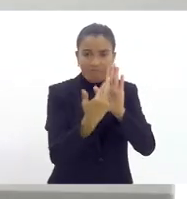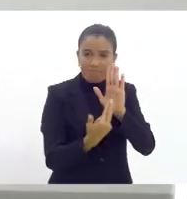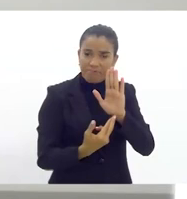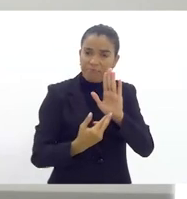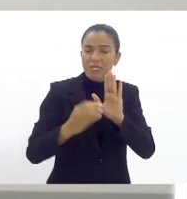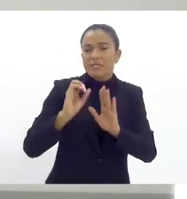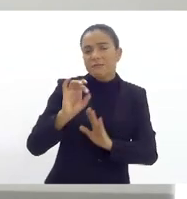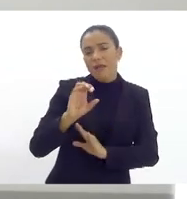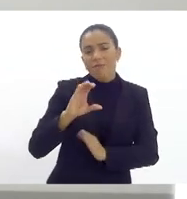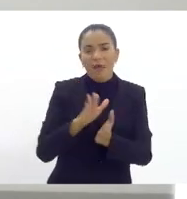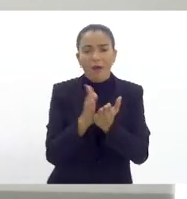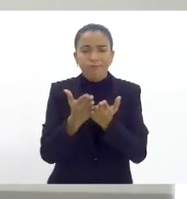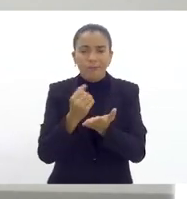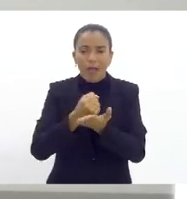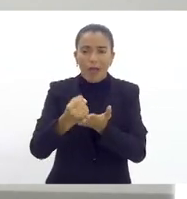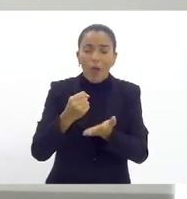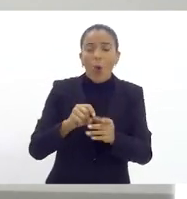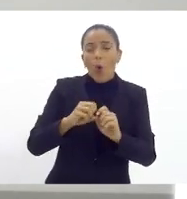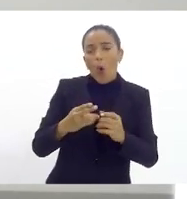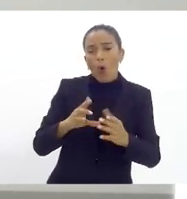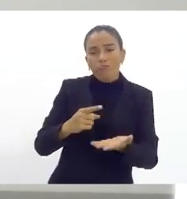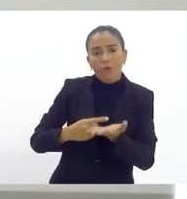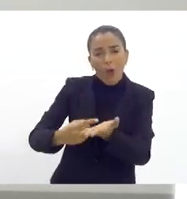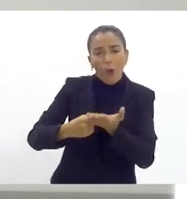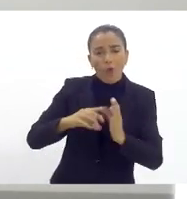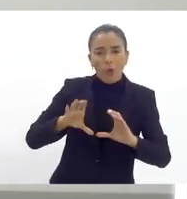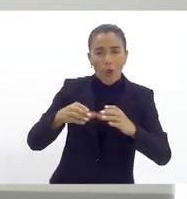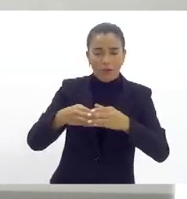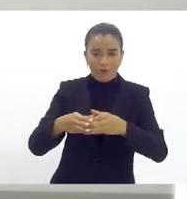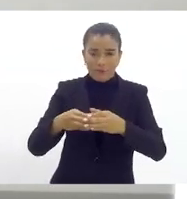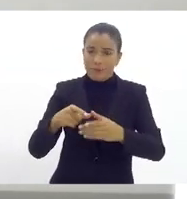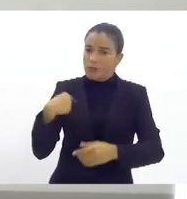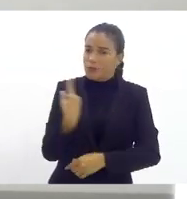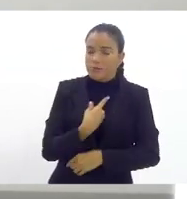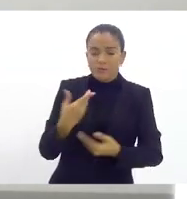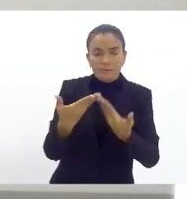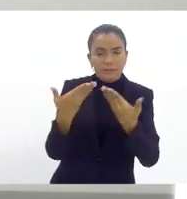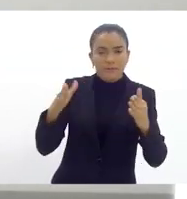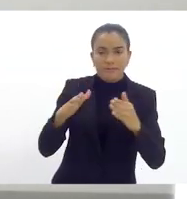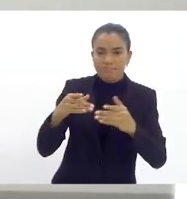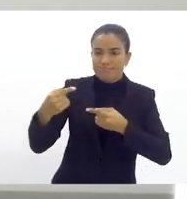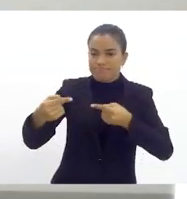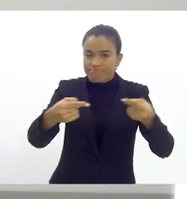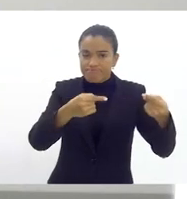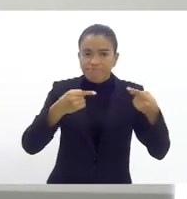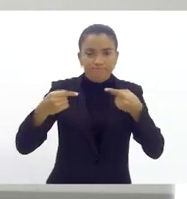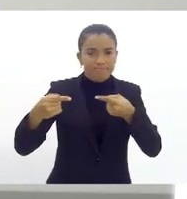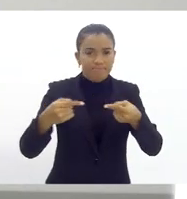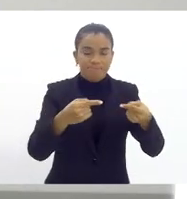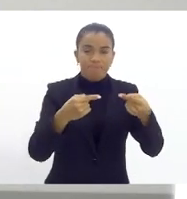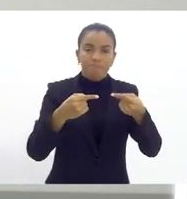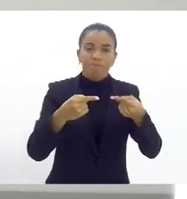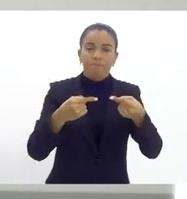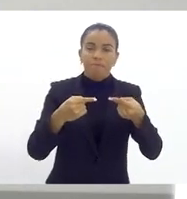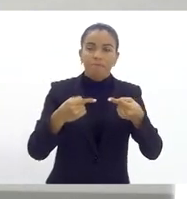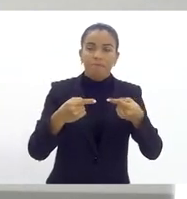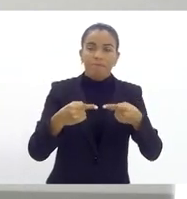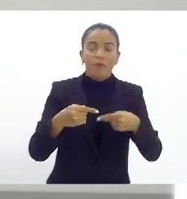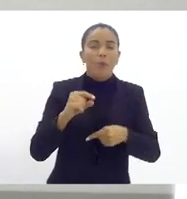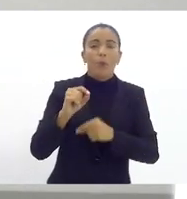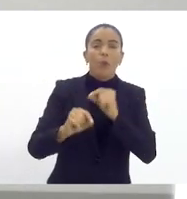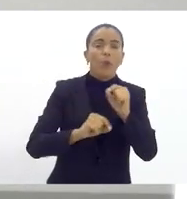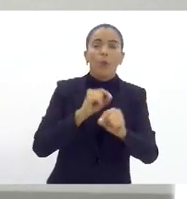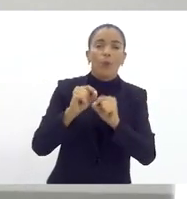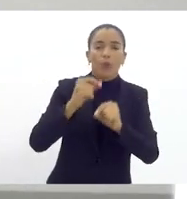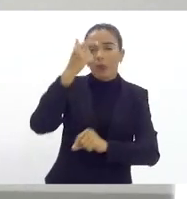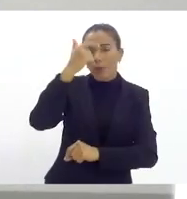Série T seja ela na nossa Convenção Coletiva sempre fomos abertos a todos os tipos de debates e o que eu queria